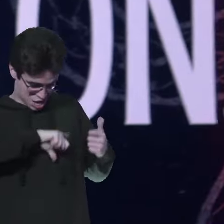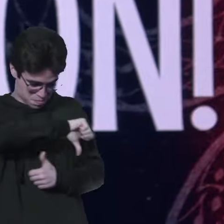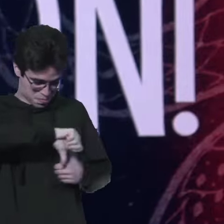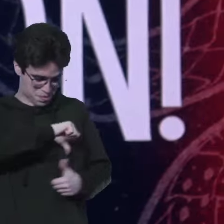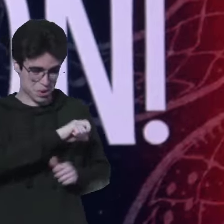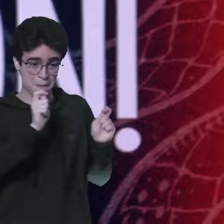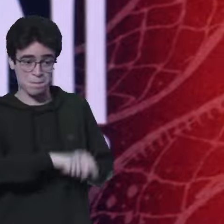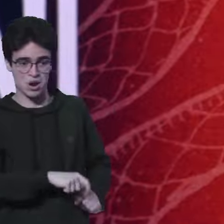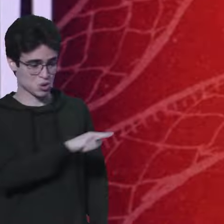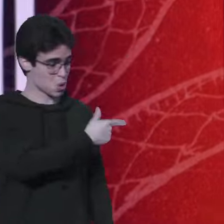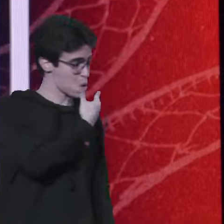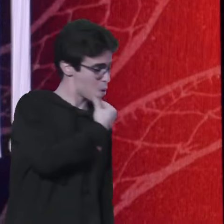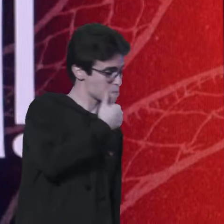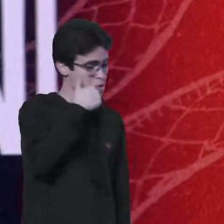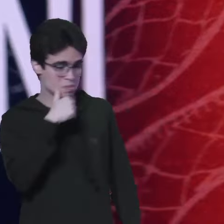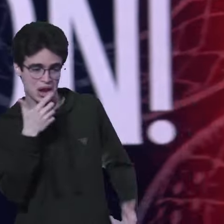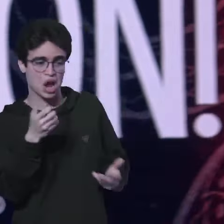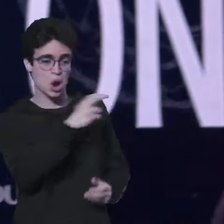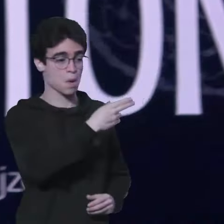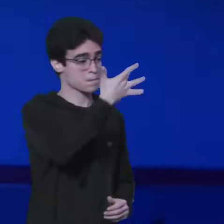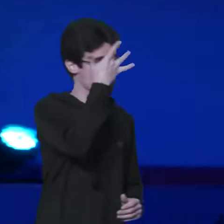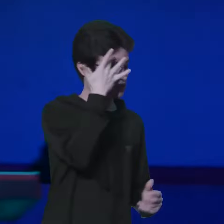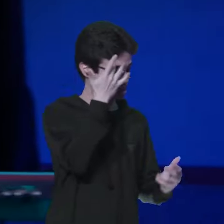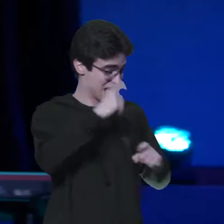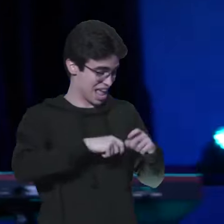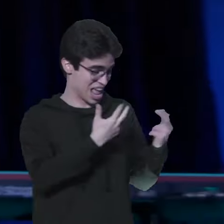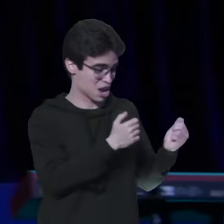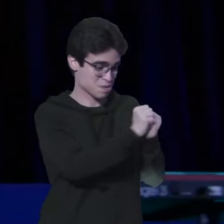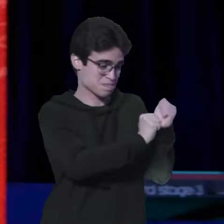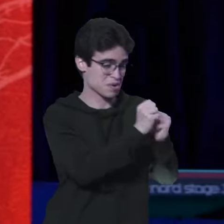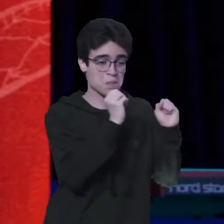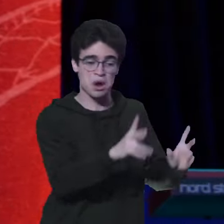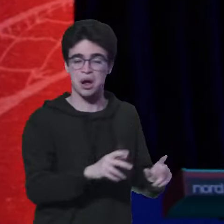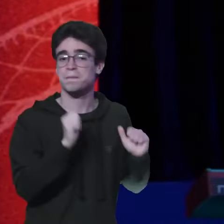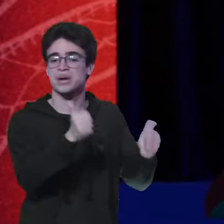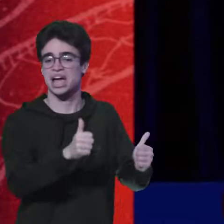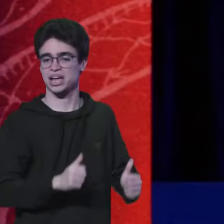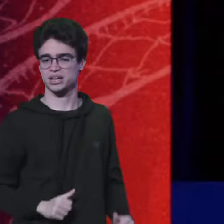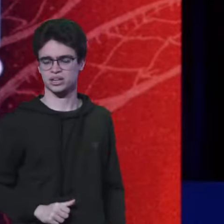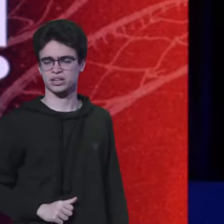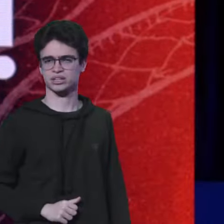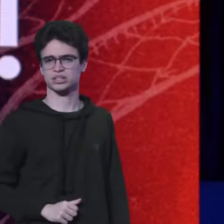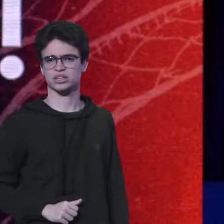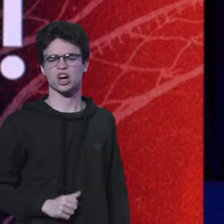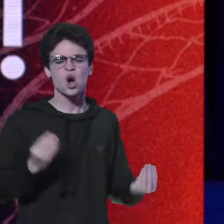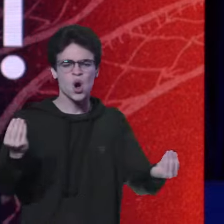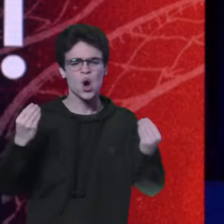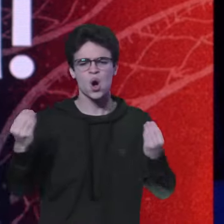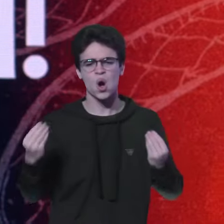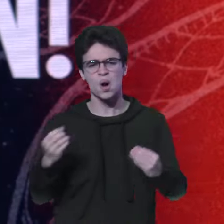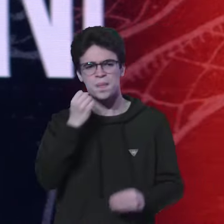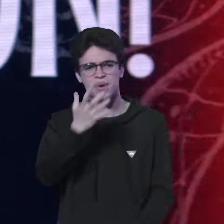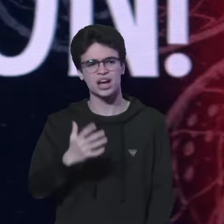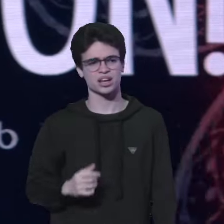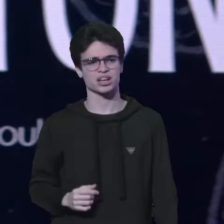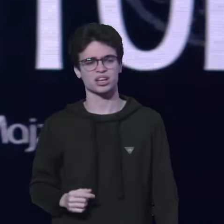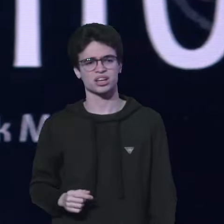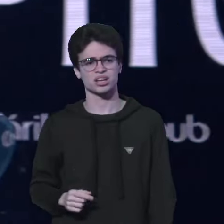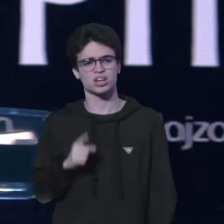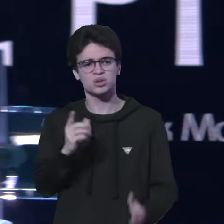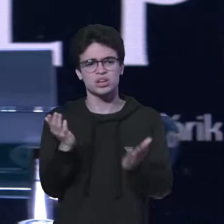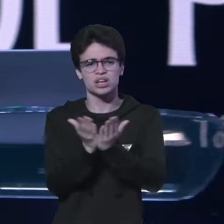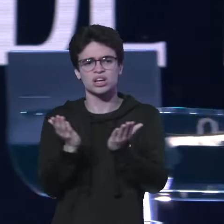você quiser uma pessoa do mesmo sexo, tudo bem, como assim tudo bem? Não precisa nem ser crente para